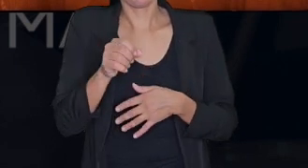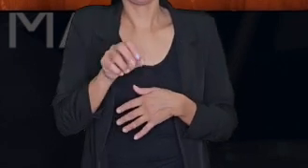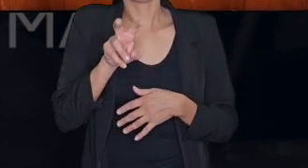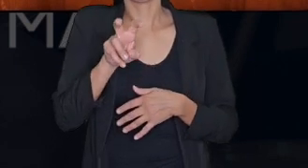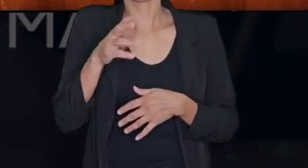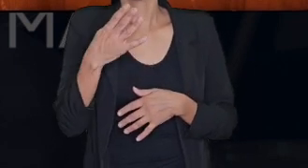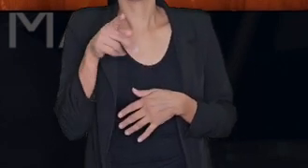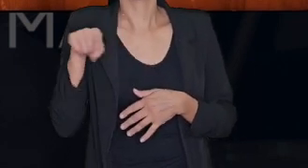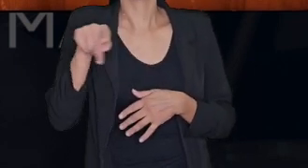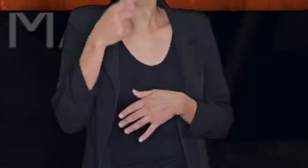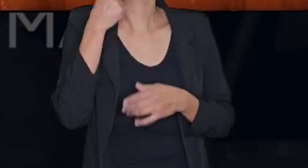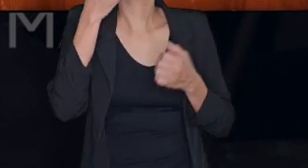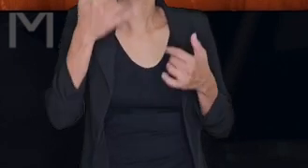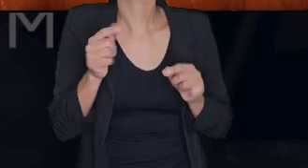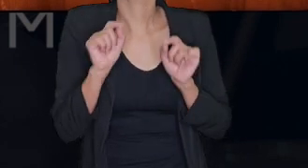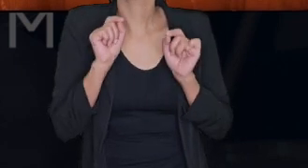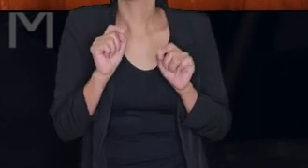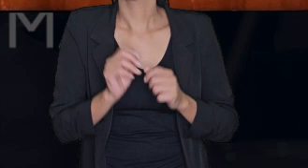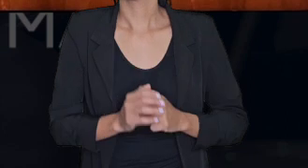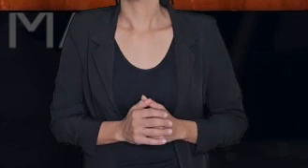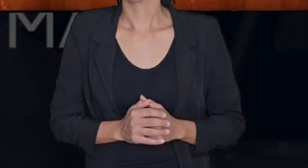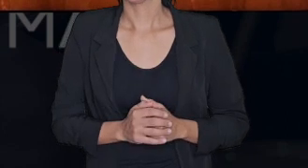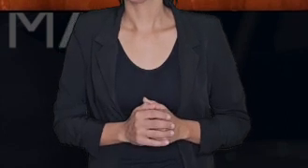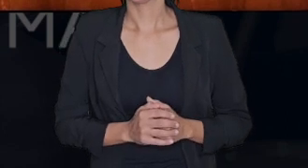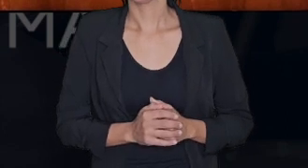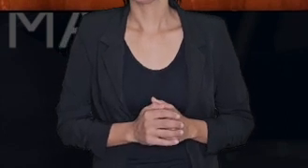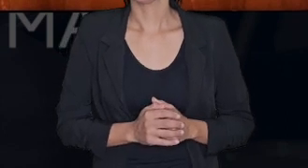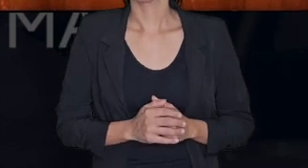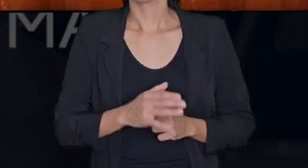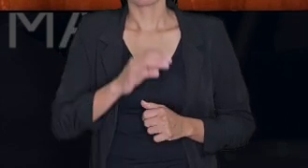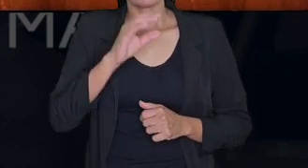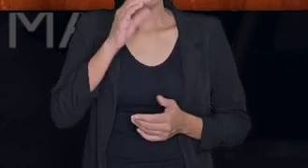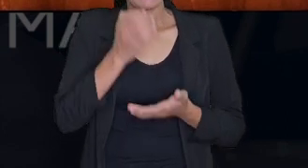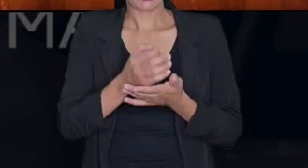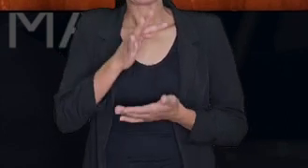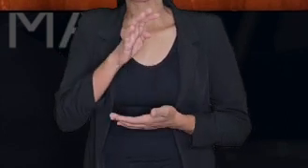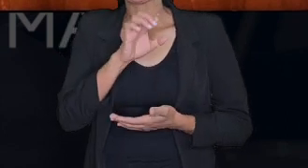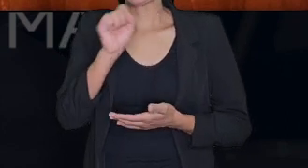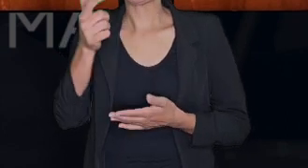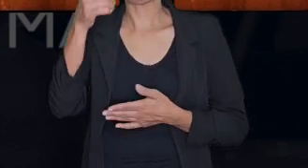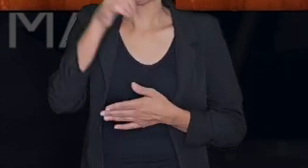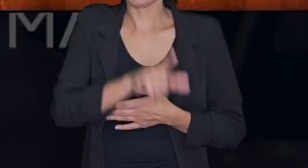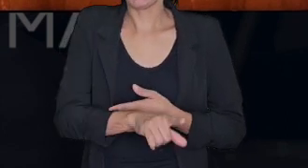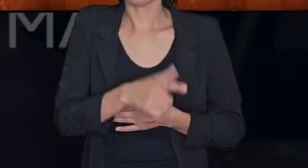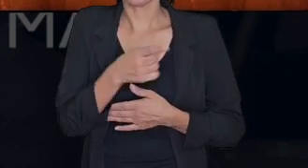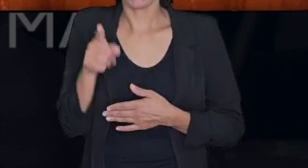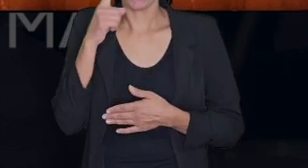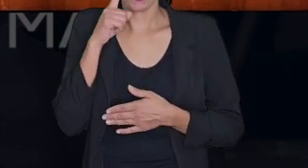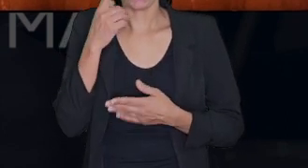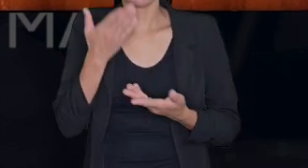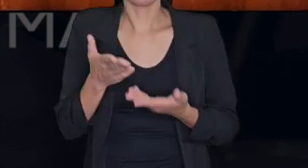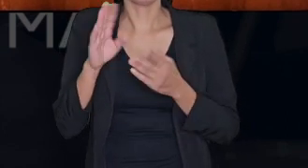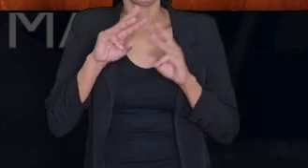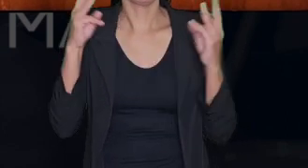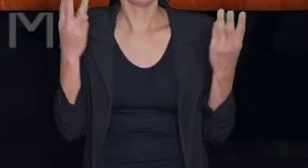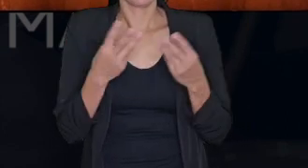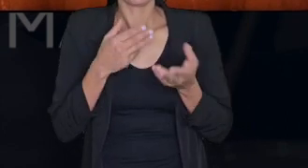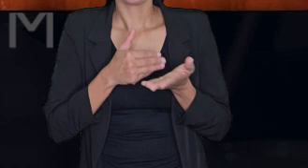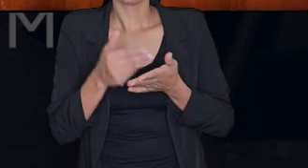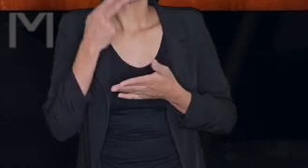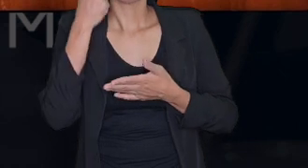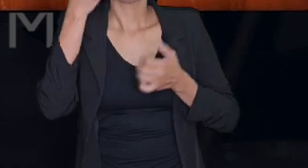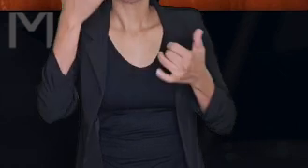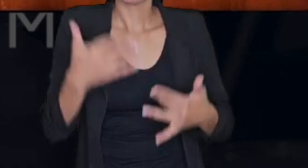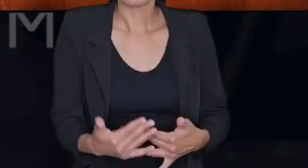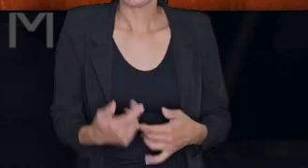de recurso repetitivo 1074, vamos ver o que eles falaram aqui. Ó. A seguinte tese repetitiva,